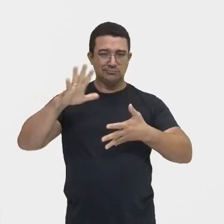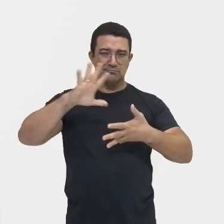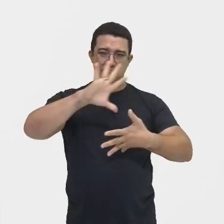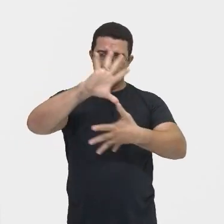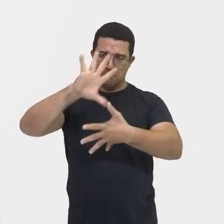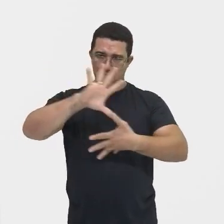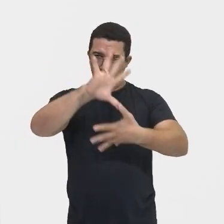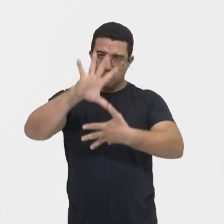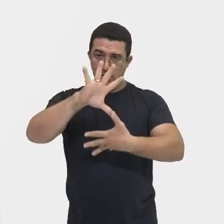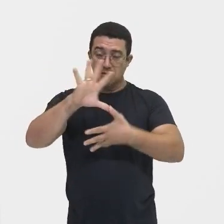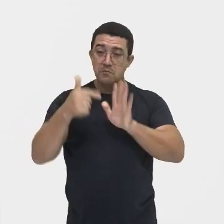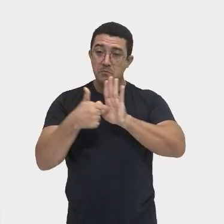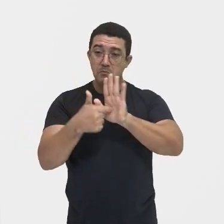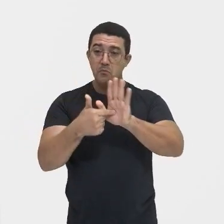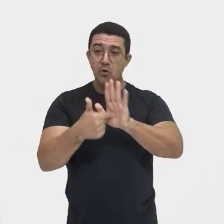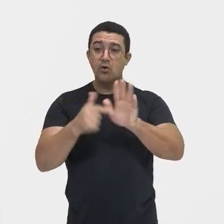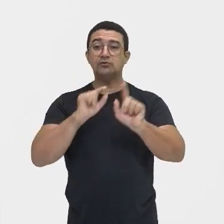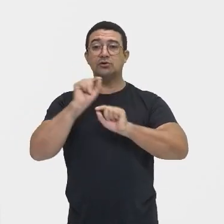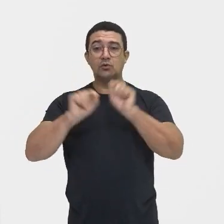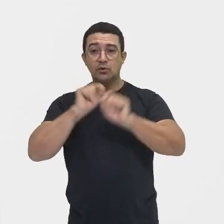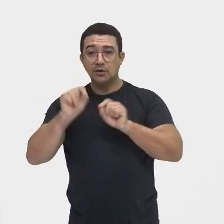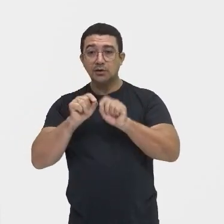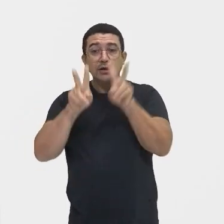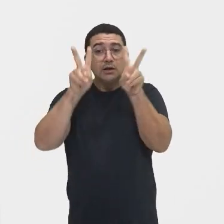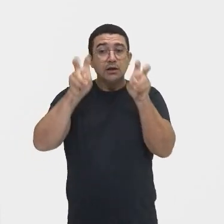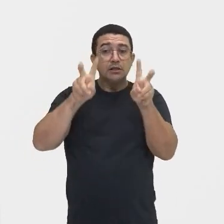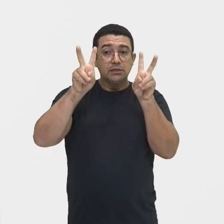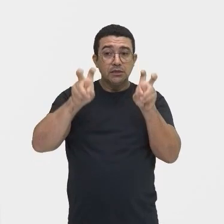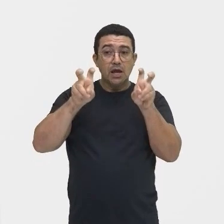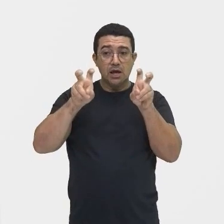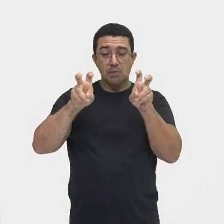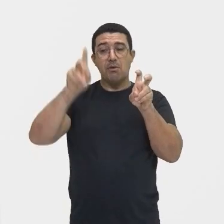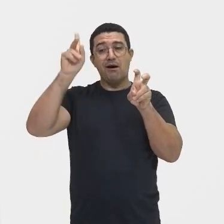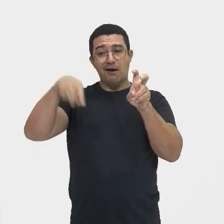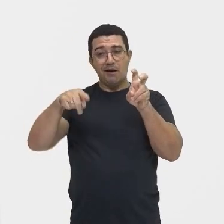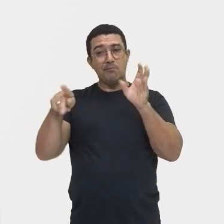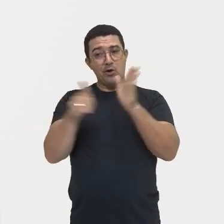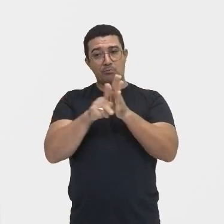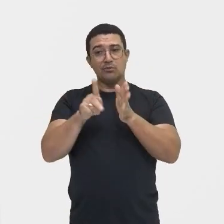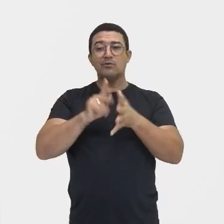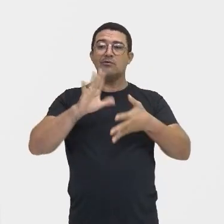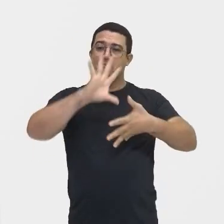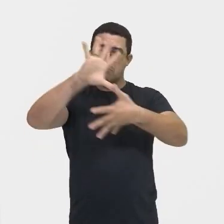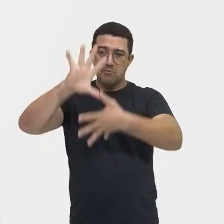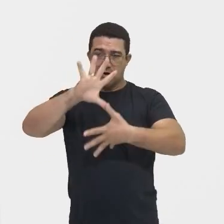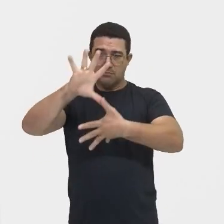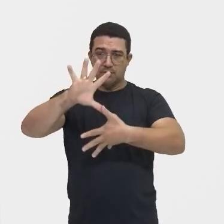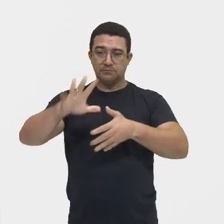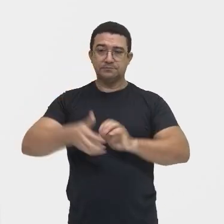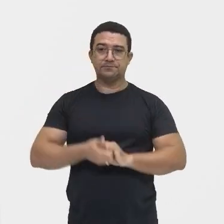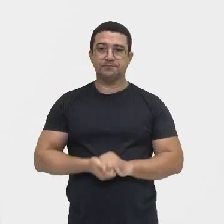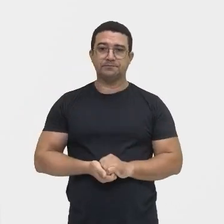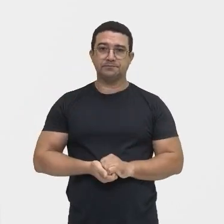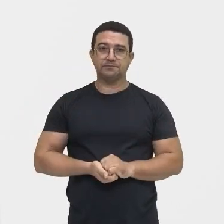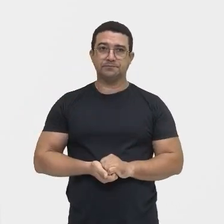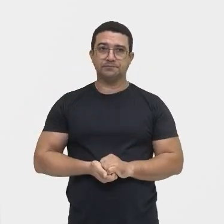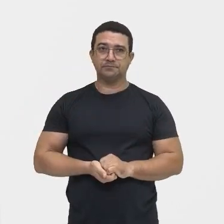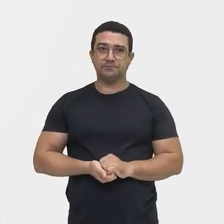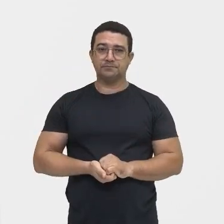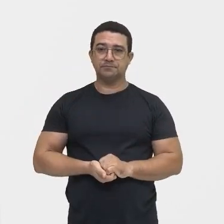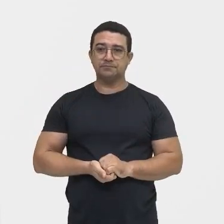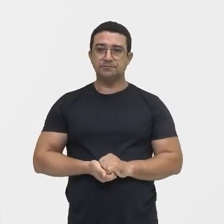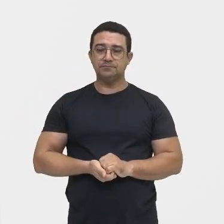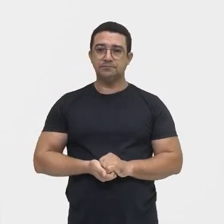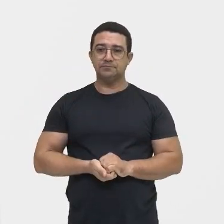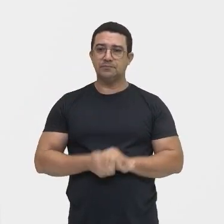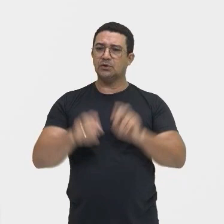nada mais indica do que o tema que está sendo retratado no mapa, certo? Olha só, então o título ele vai